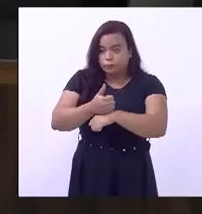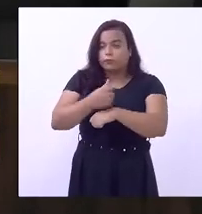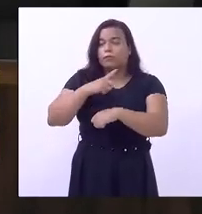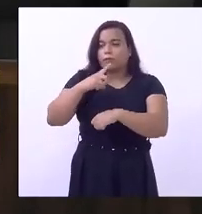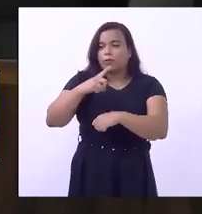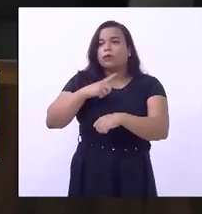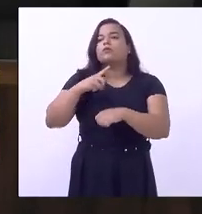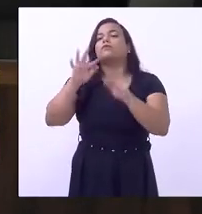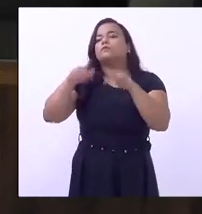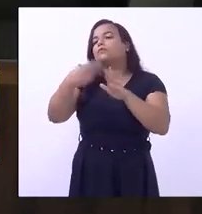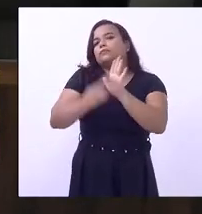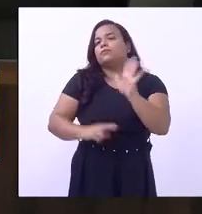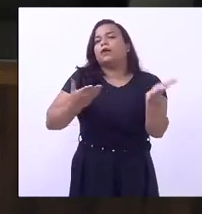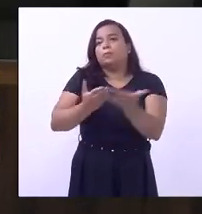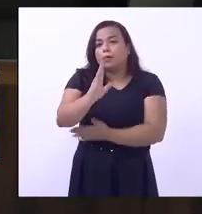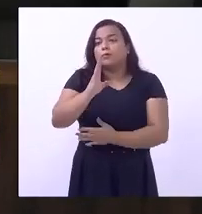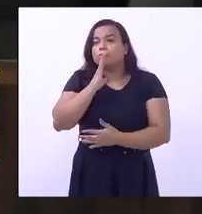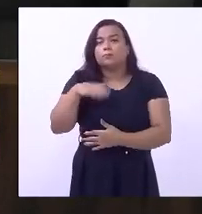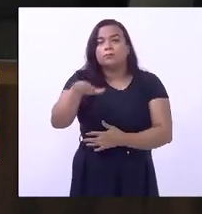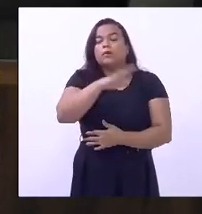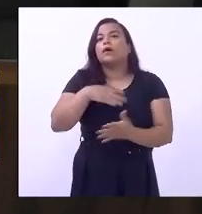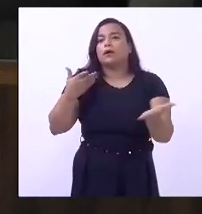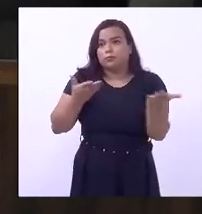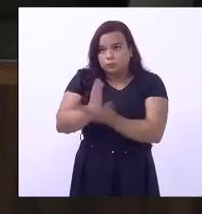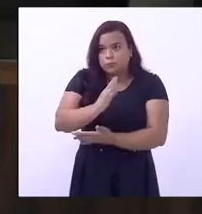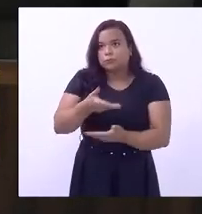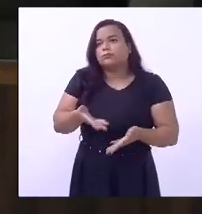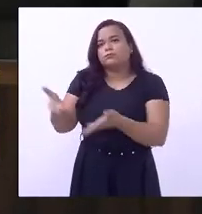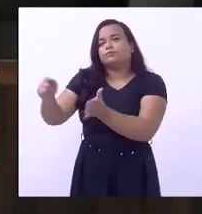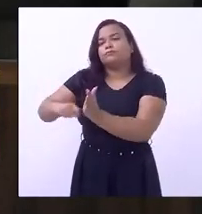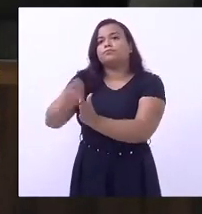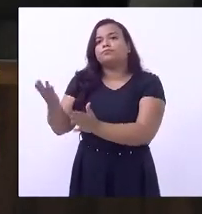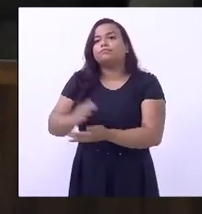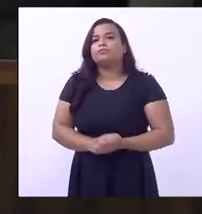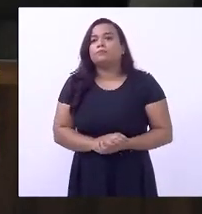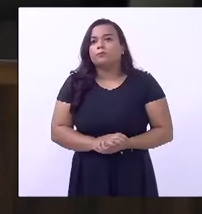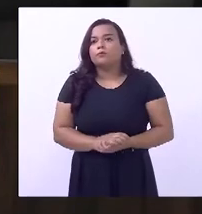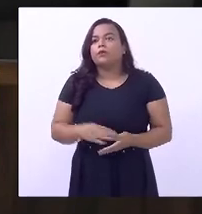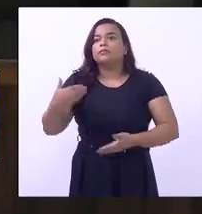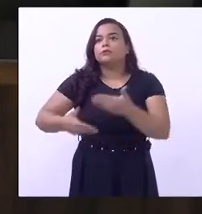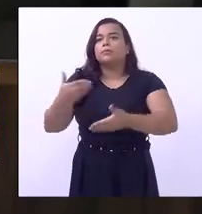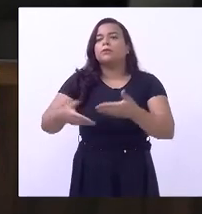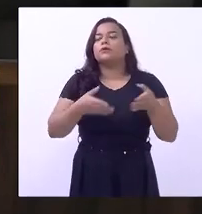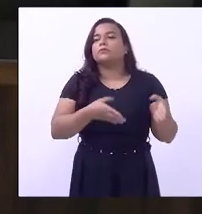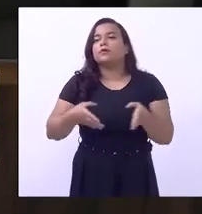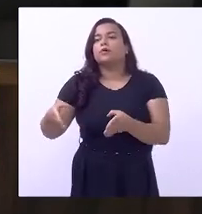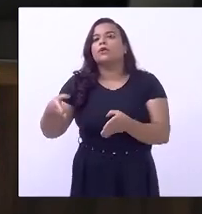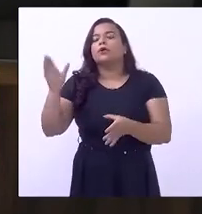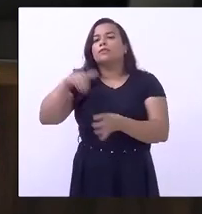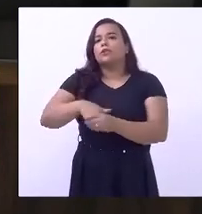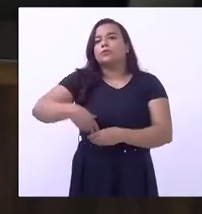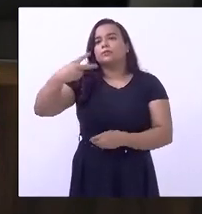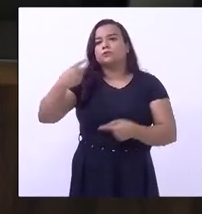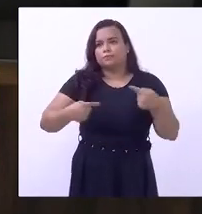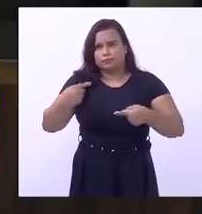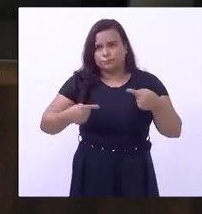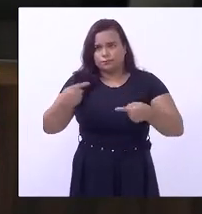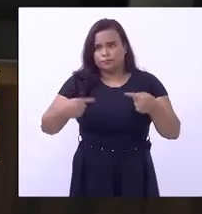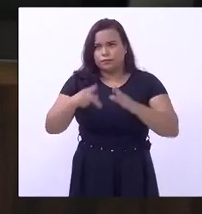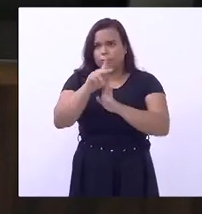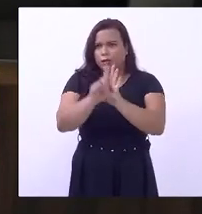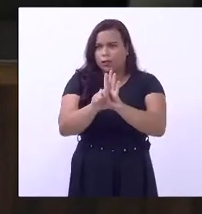substitutivo e forma final de redação. Os senhores que aprovam, permaneçam como estão aprovados, vai ao autógrafo. tramitação ordinária em votação em segunda discussão. Projeto